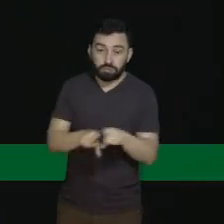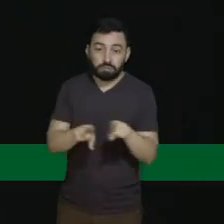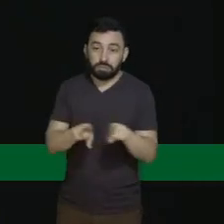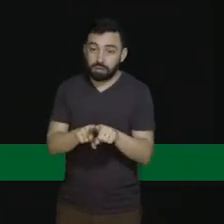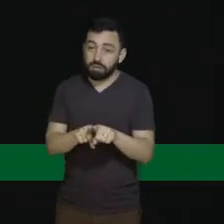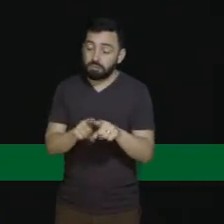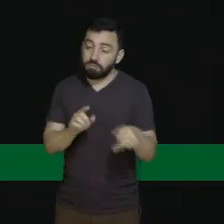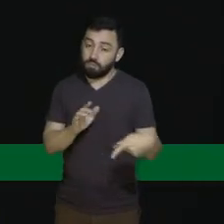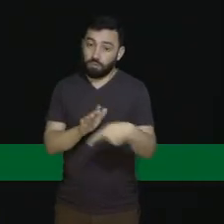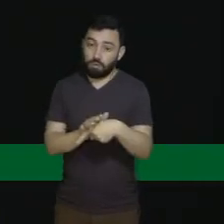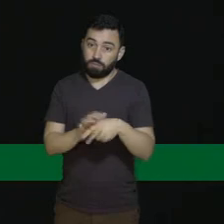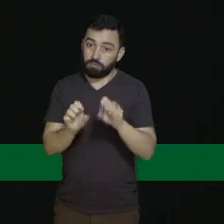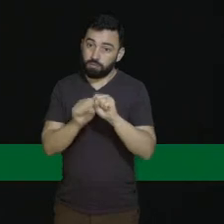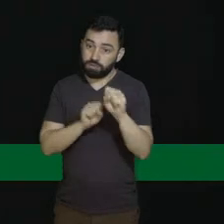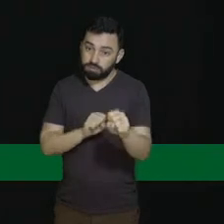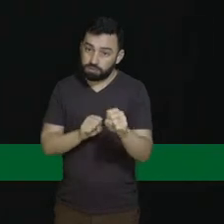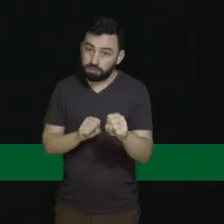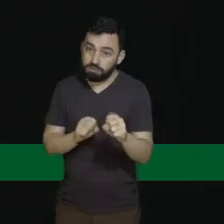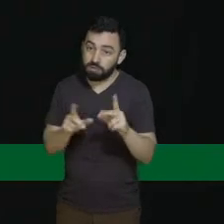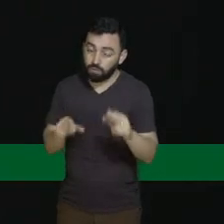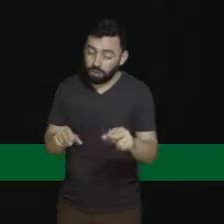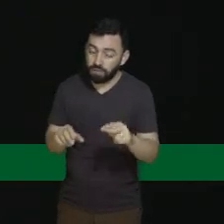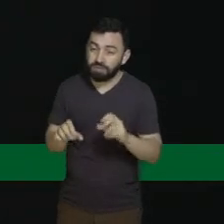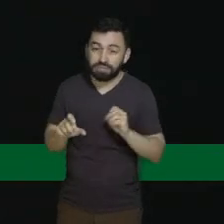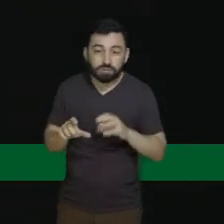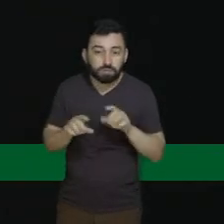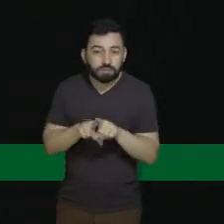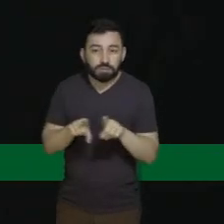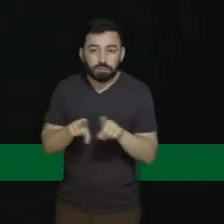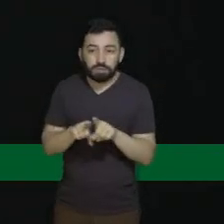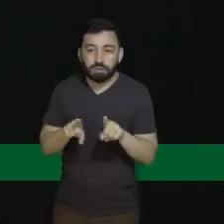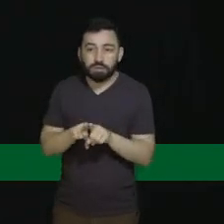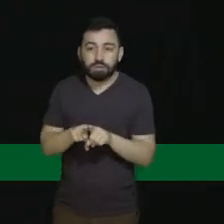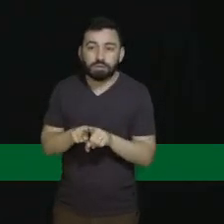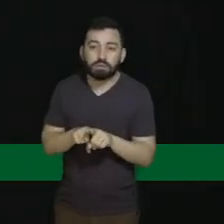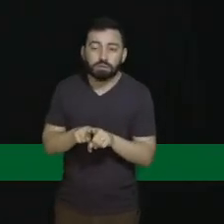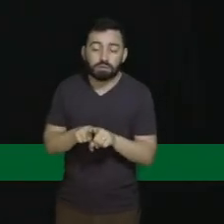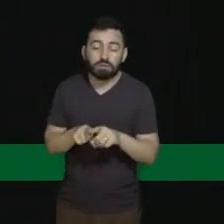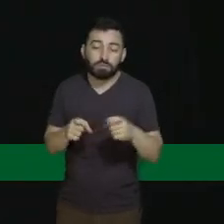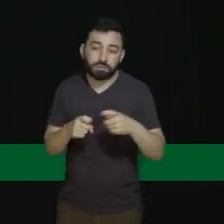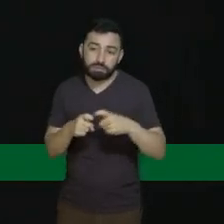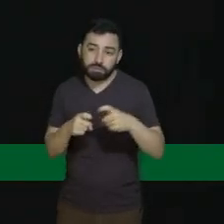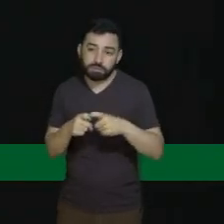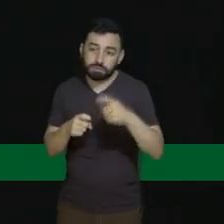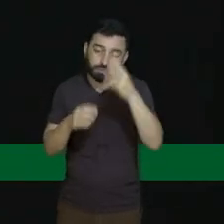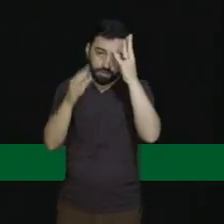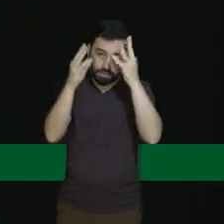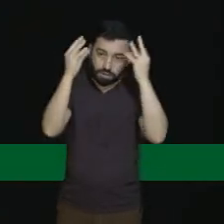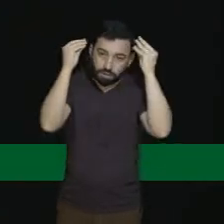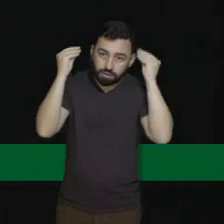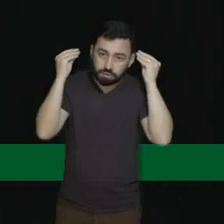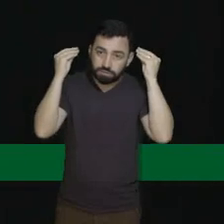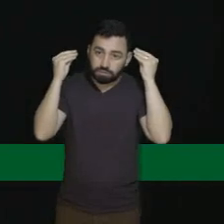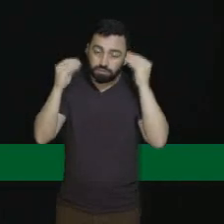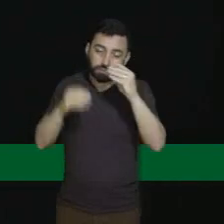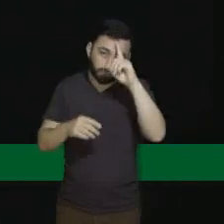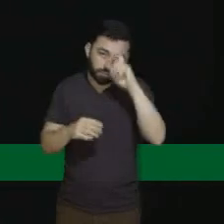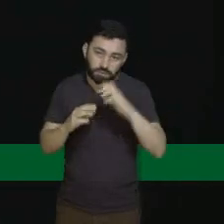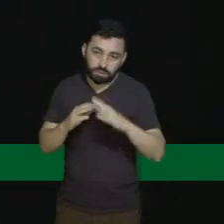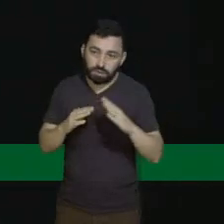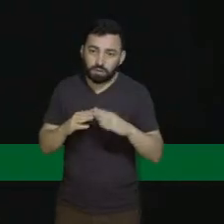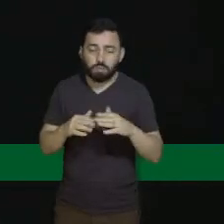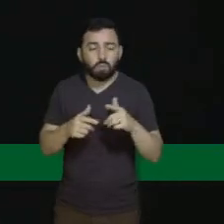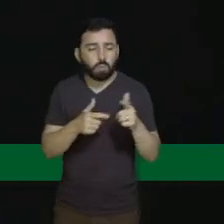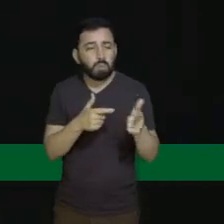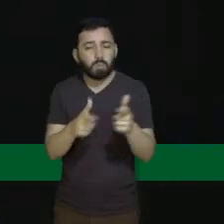como é o caso dos estudantes das licenciaturas nas escolas, os estudantes da medicina e da enfermagem no hospital e em outros espaços de